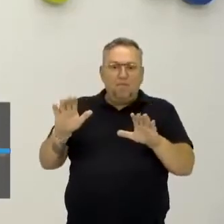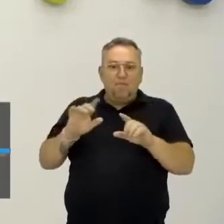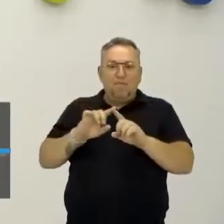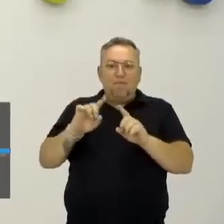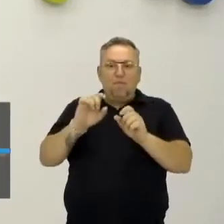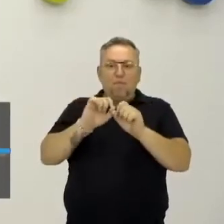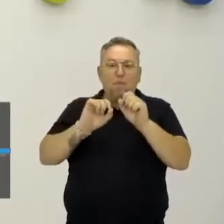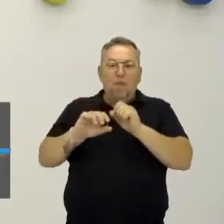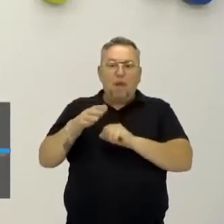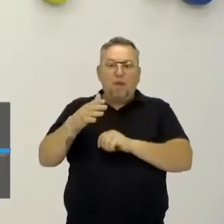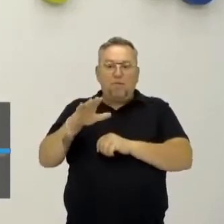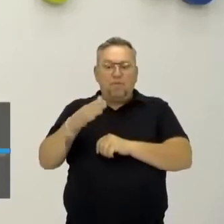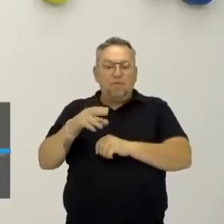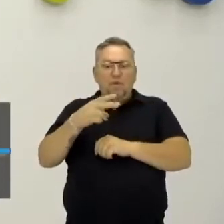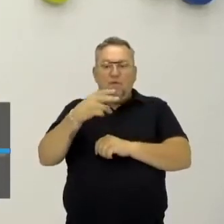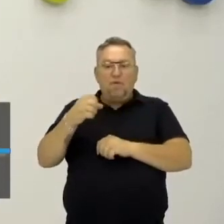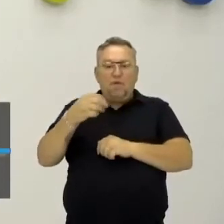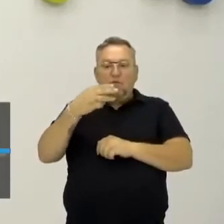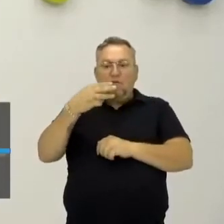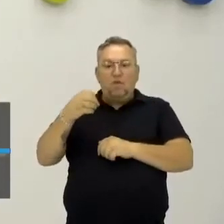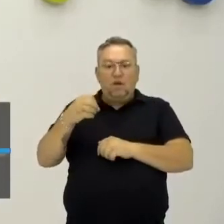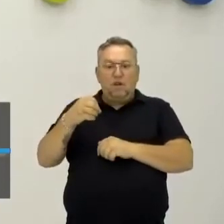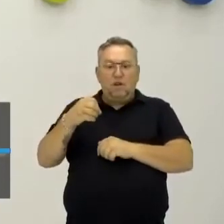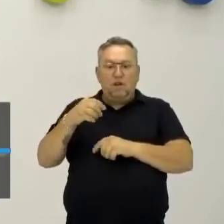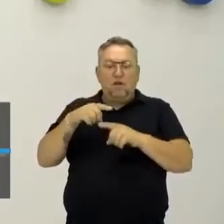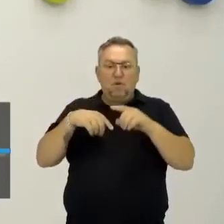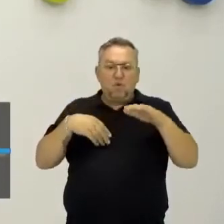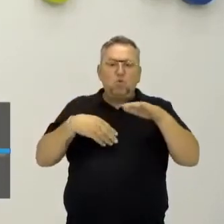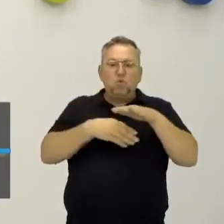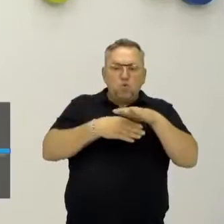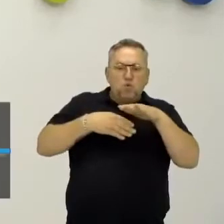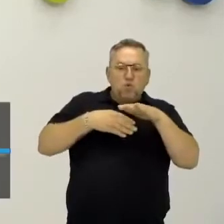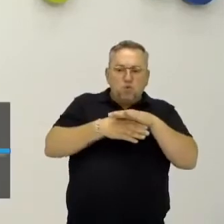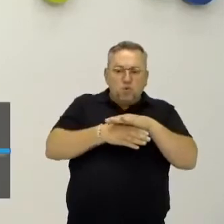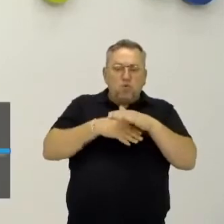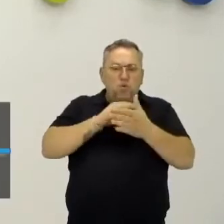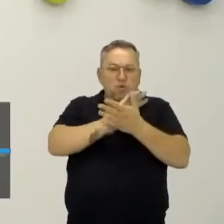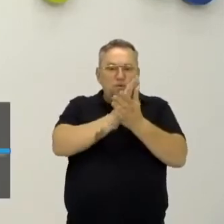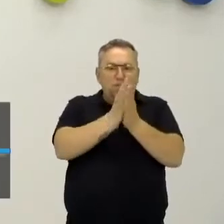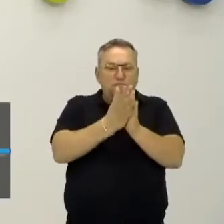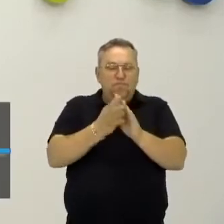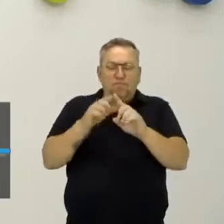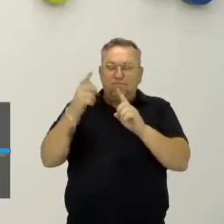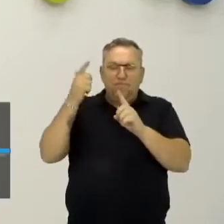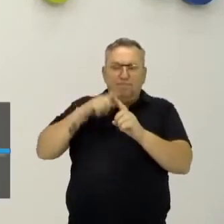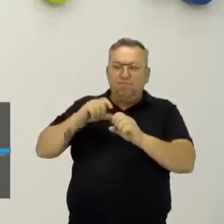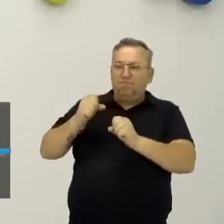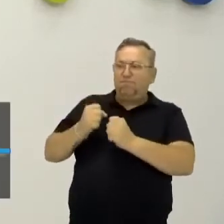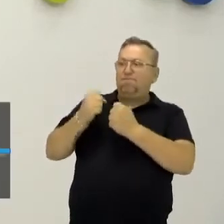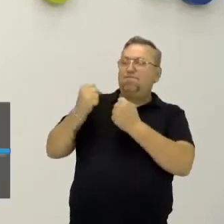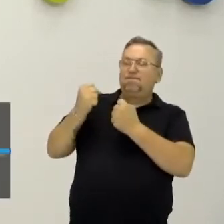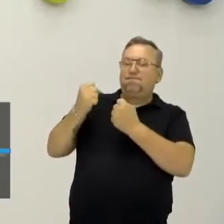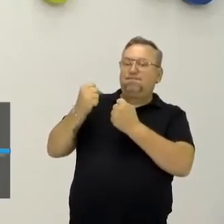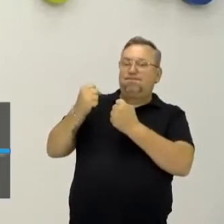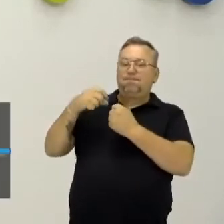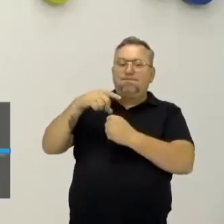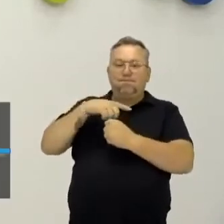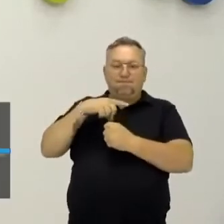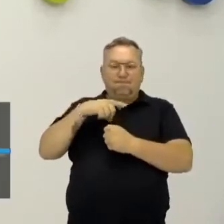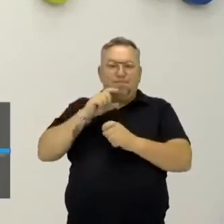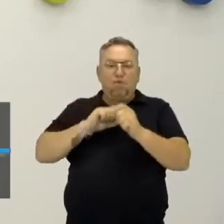Foram feitas mais ou menos umas 20 ou 30 incursões contra o Quilombo, só que eles não conseguiram, porque ali existia uma